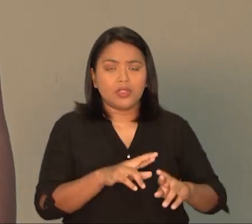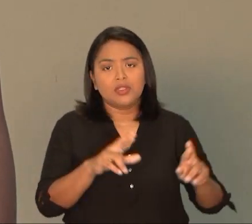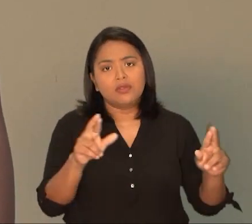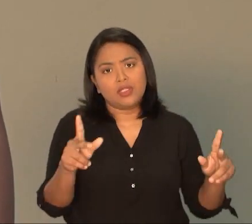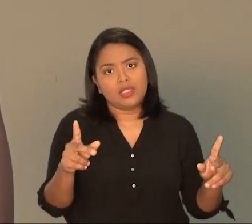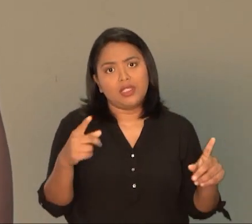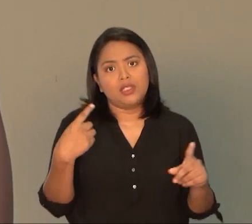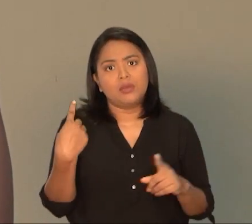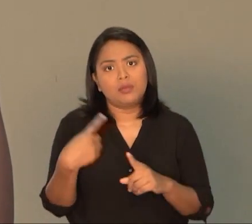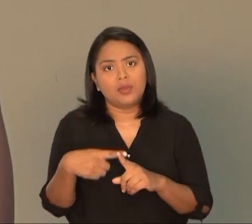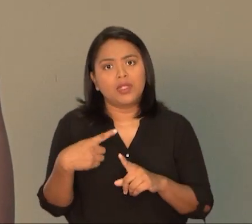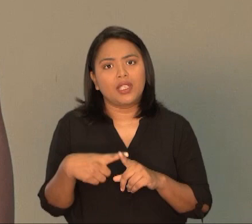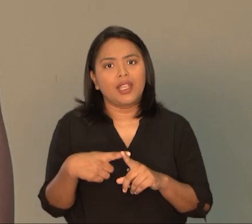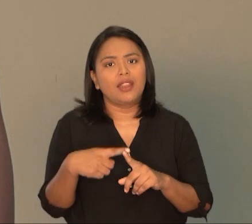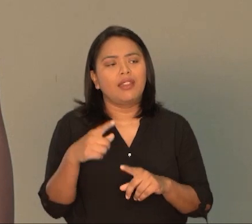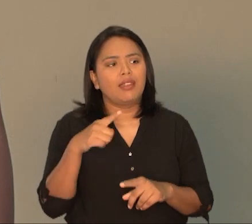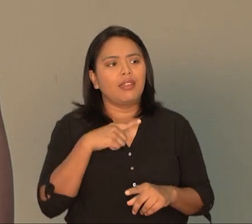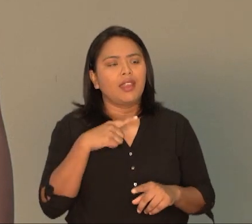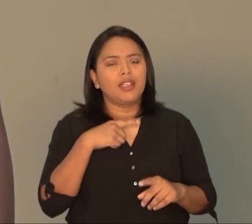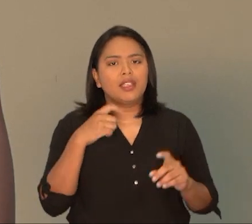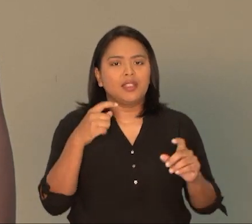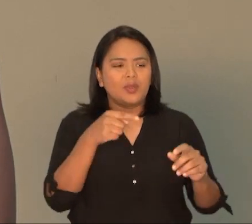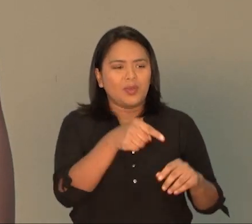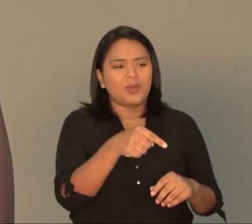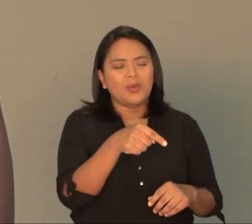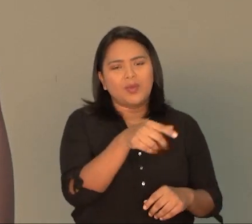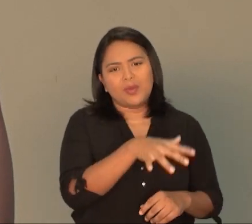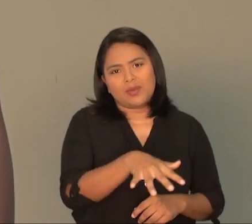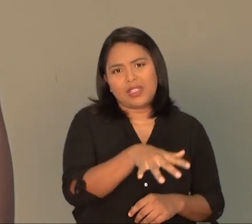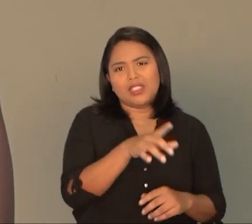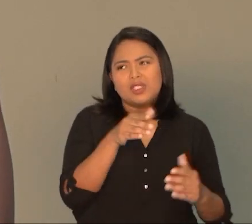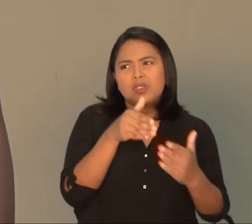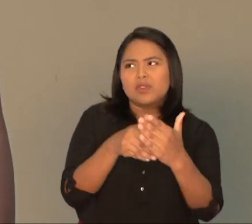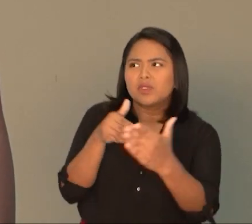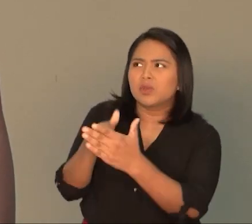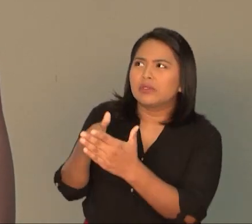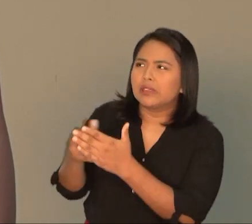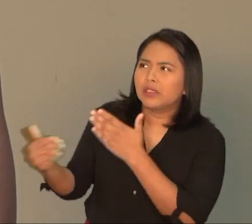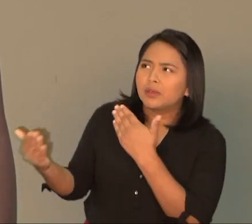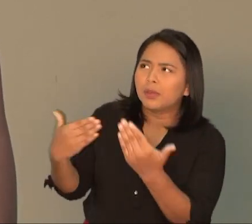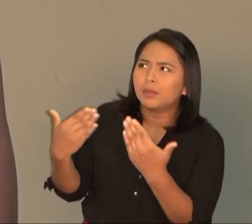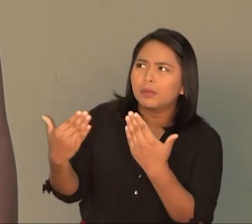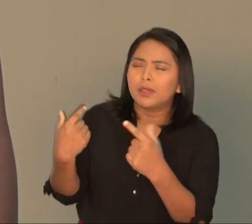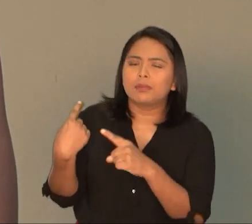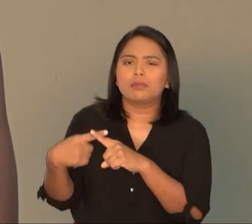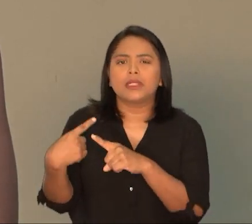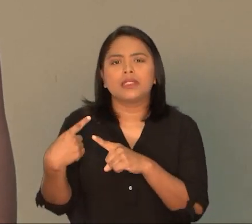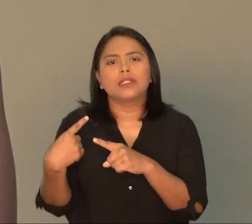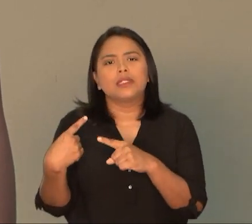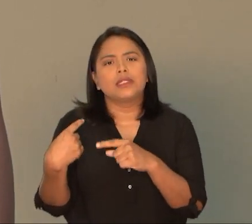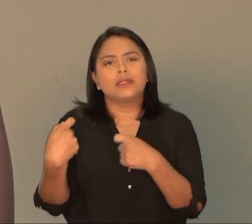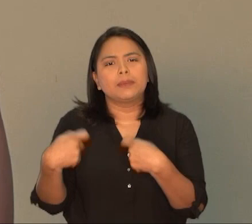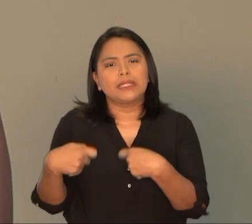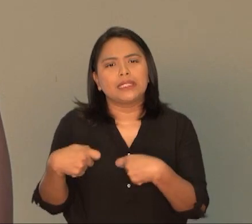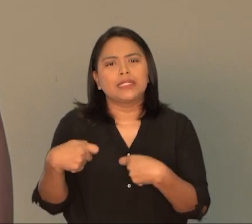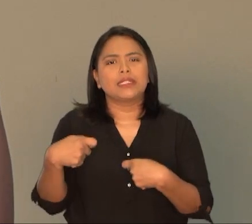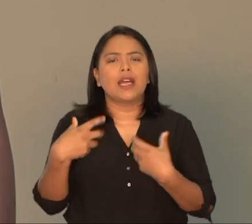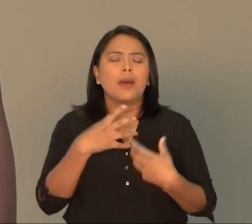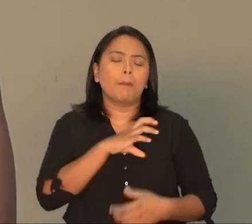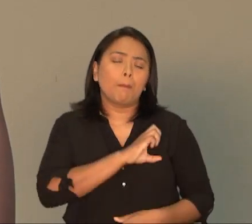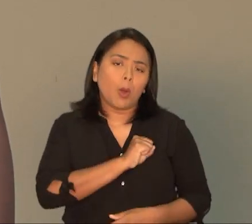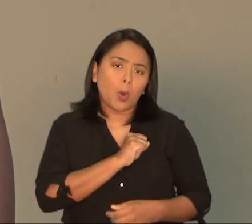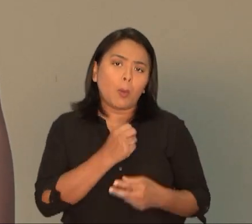têm uma dificuldade de socialização muito grande. Então, tem que ter muito amor, muita paciência e muito